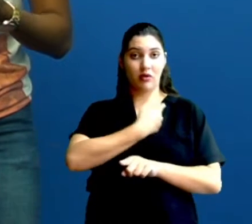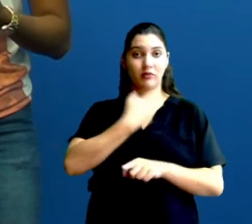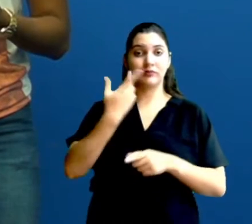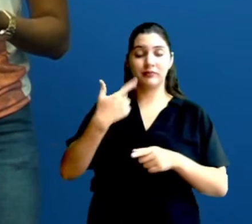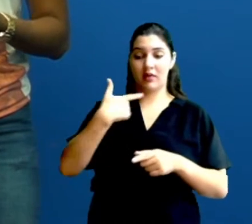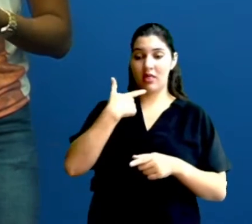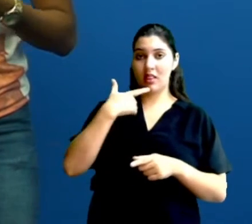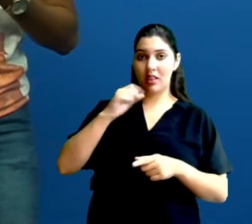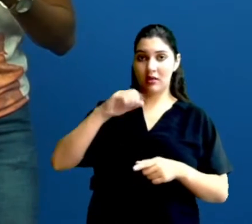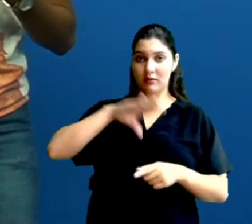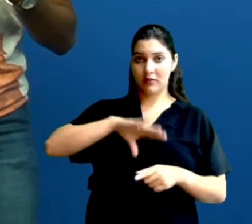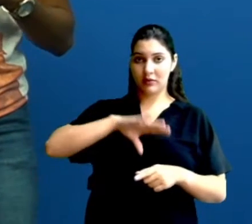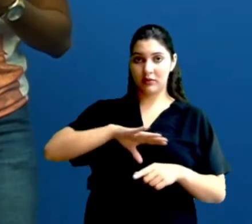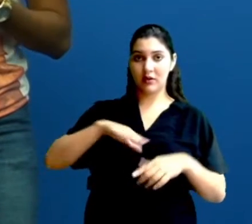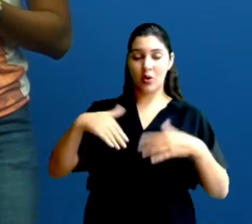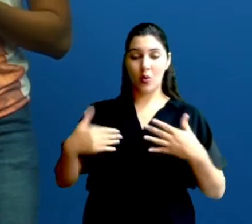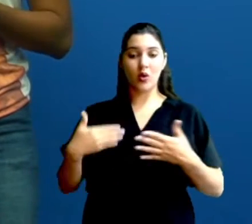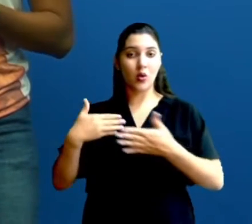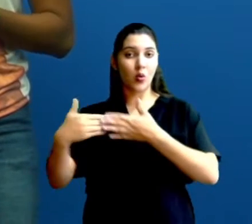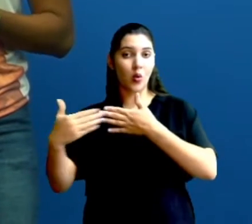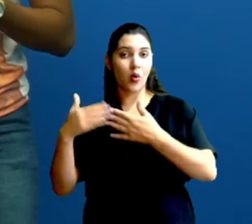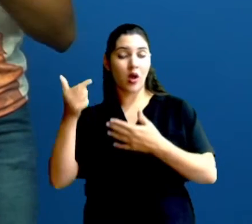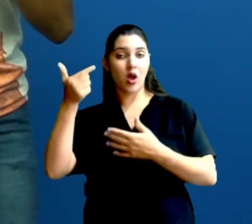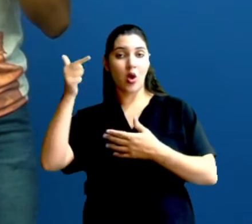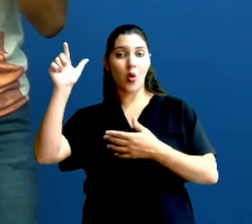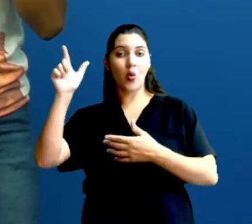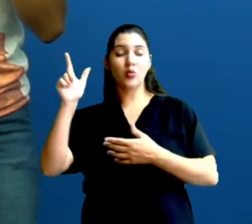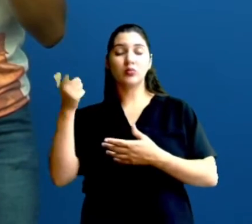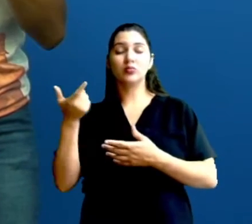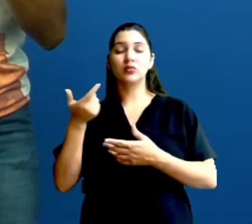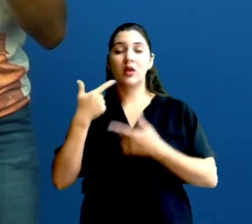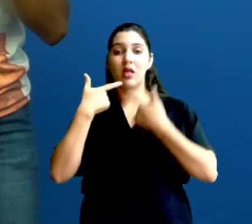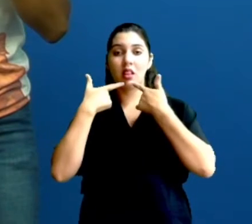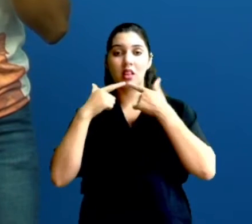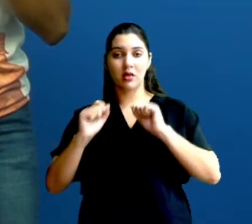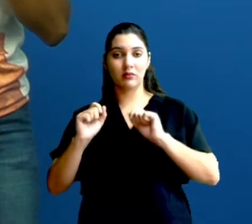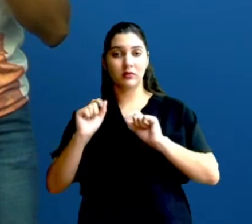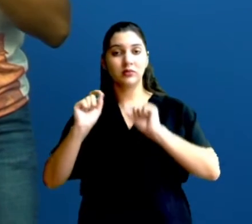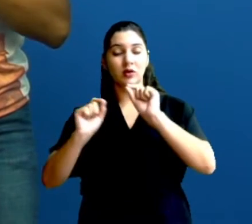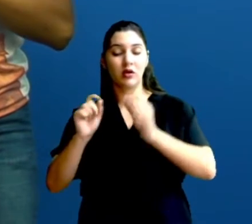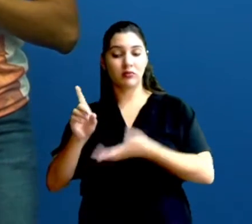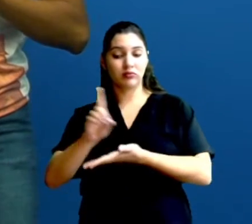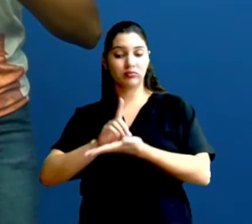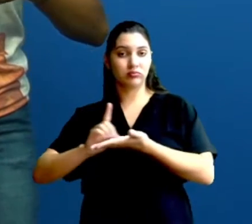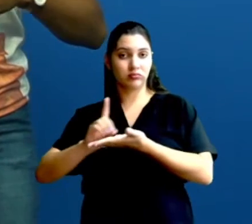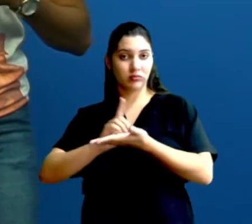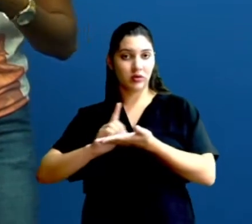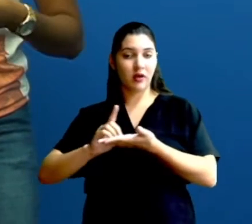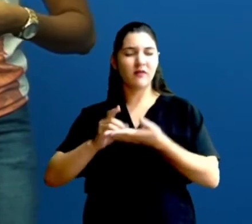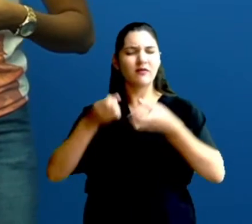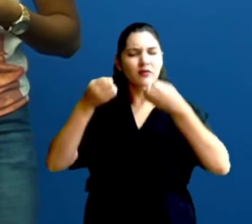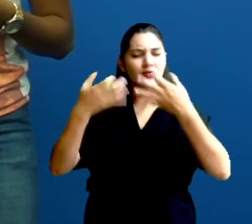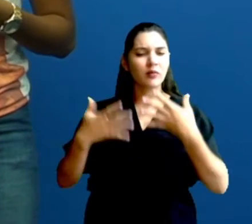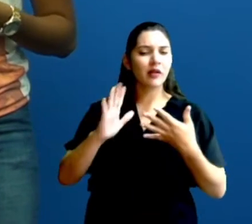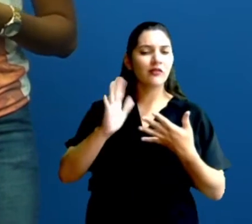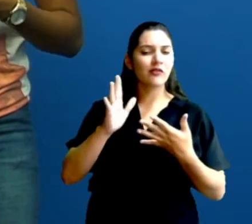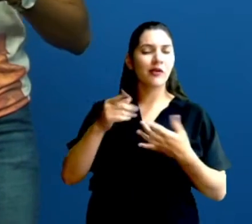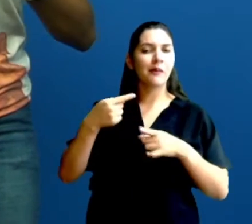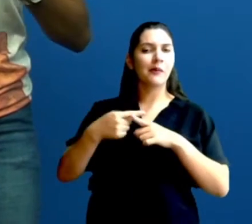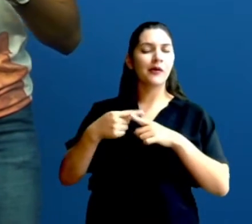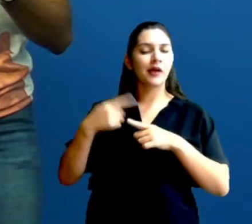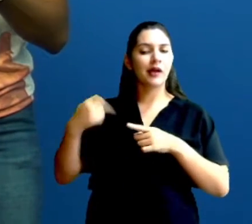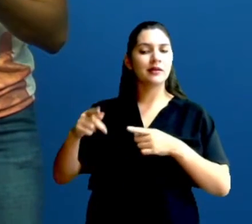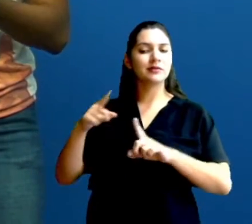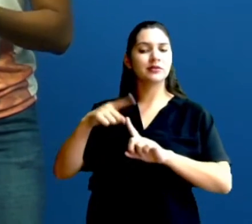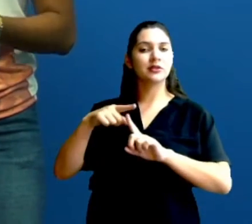em língua portuguesa quanto em qualquer outro idioma, que é o dicionário. E eu vou dizer daqui a pouquinho por que essa ferramenta